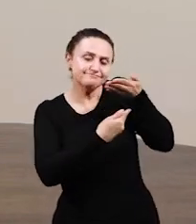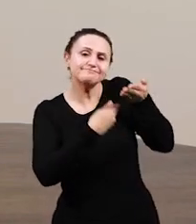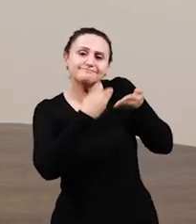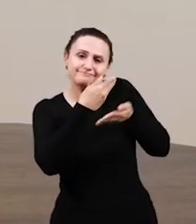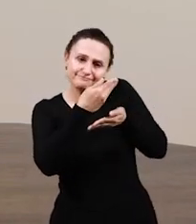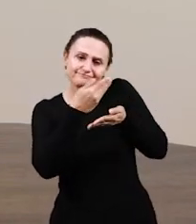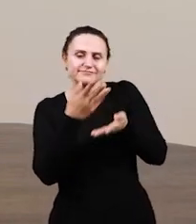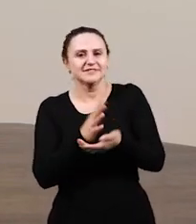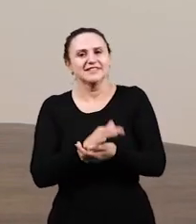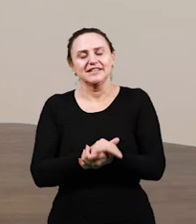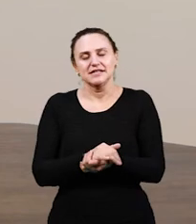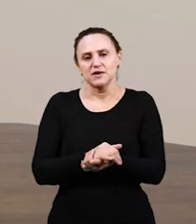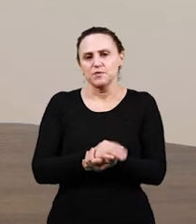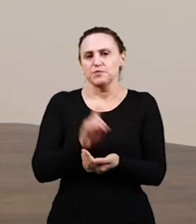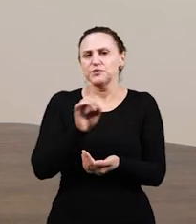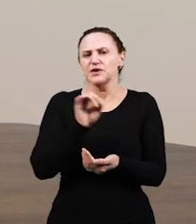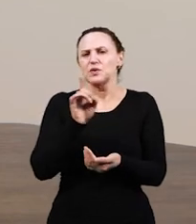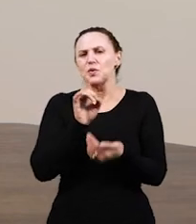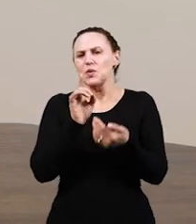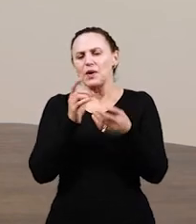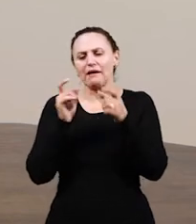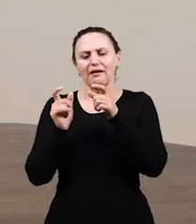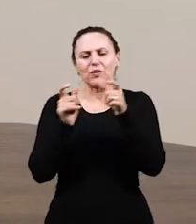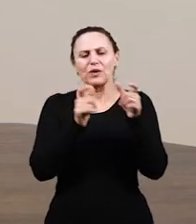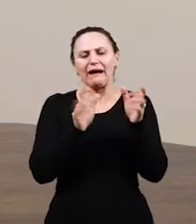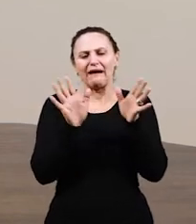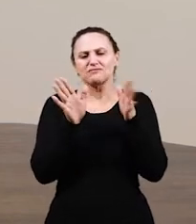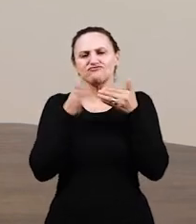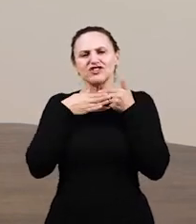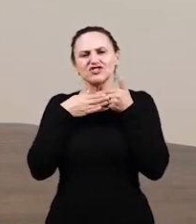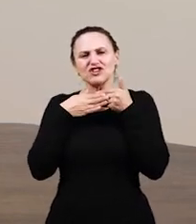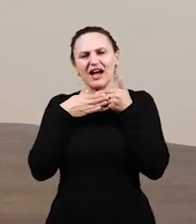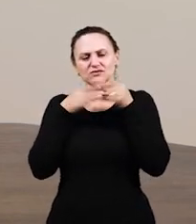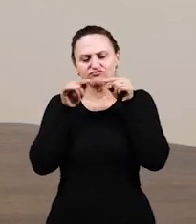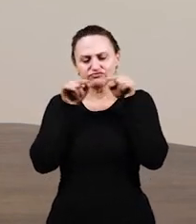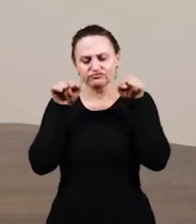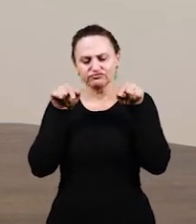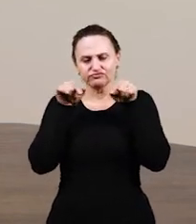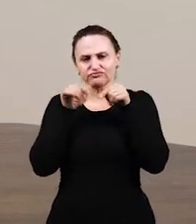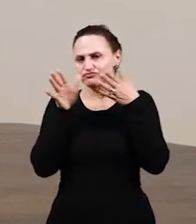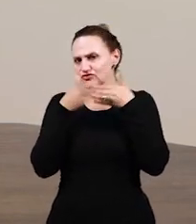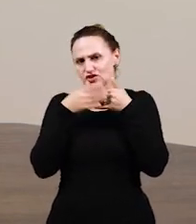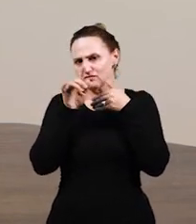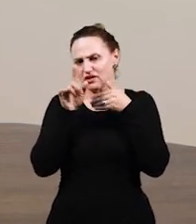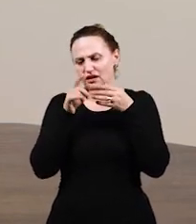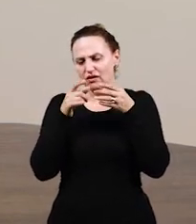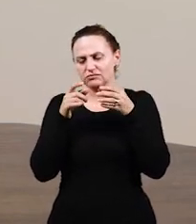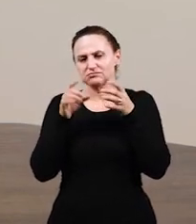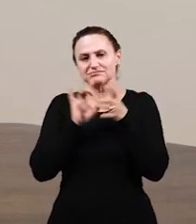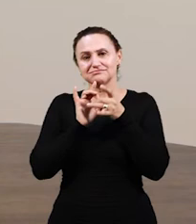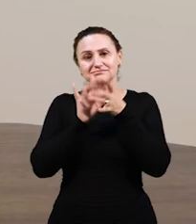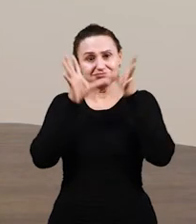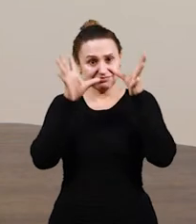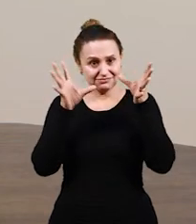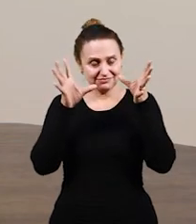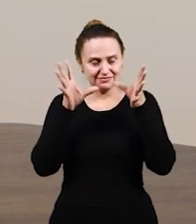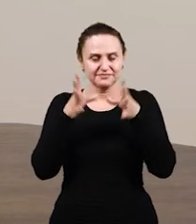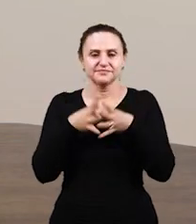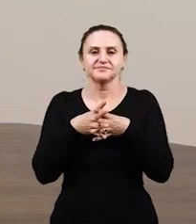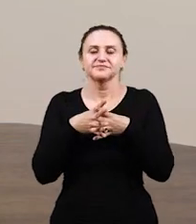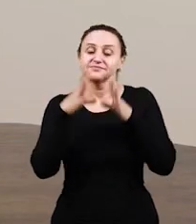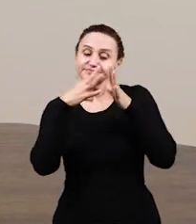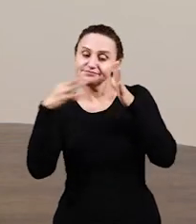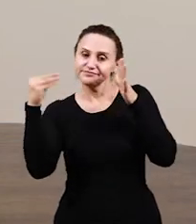não é não é um não são lugares distantes lugares fechados caixinhas fechadas é ainda